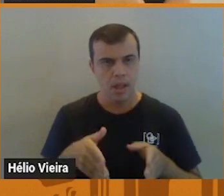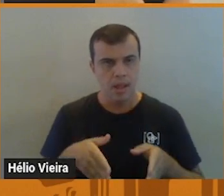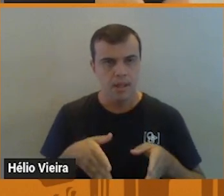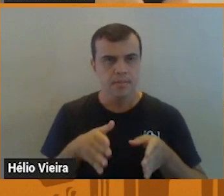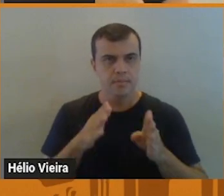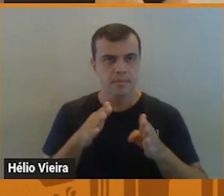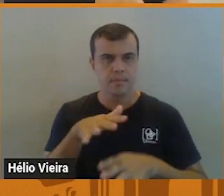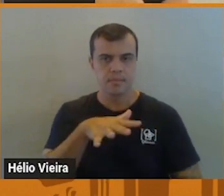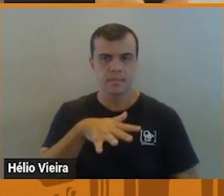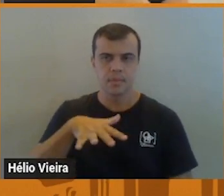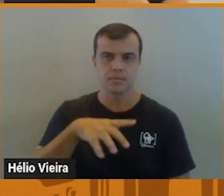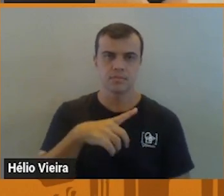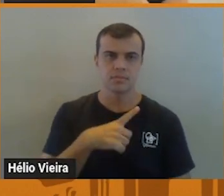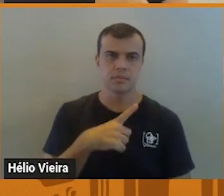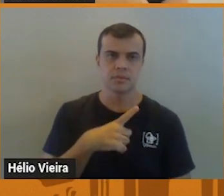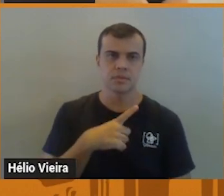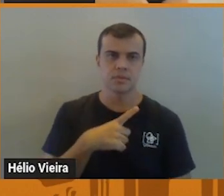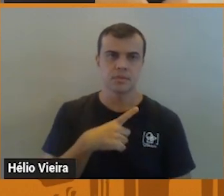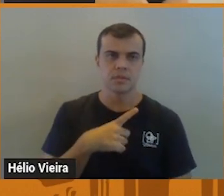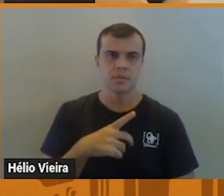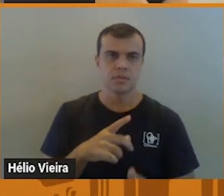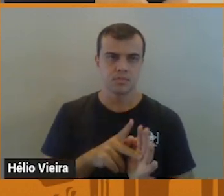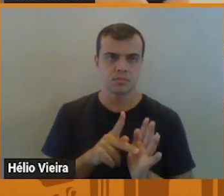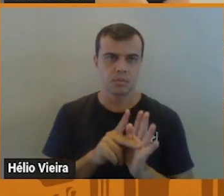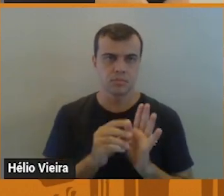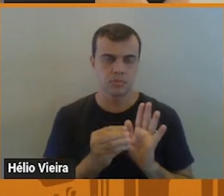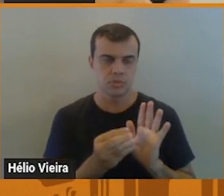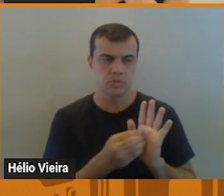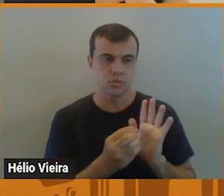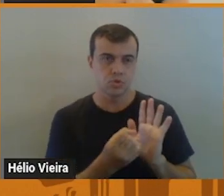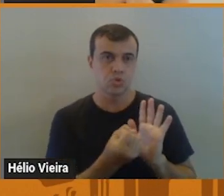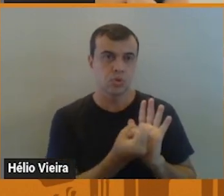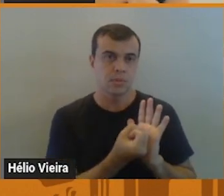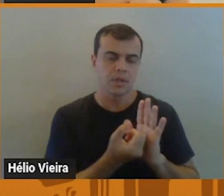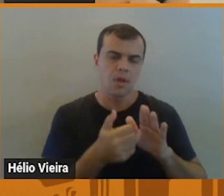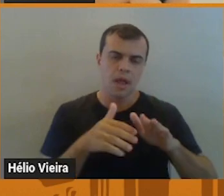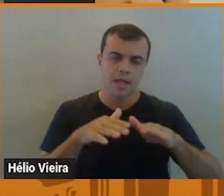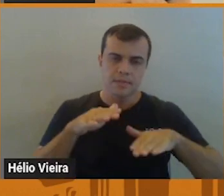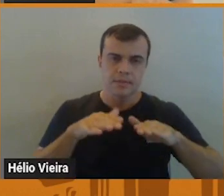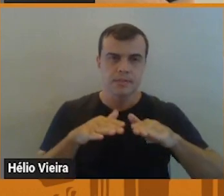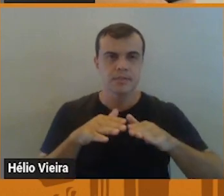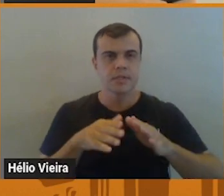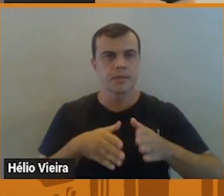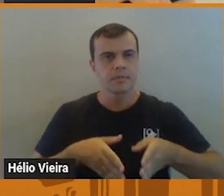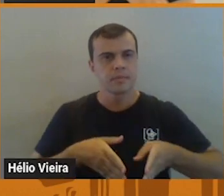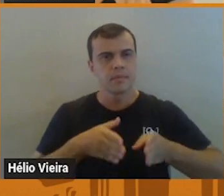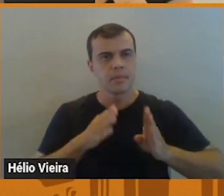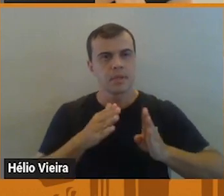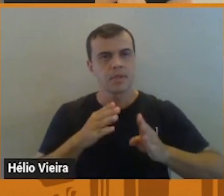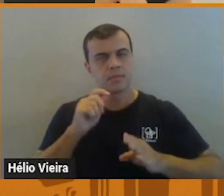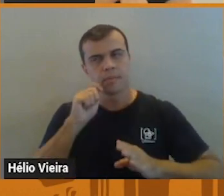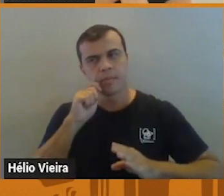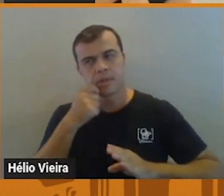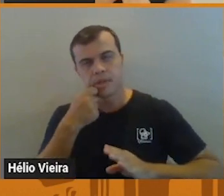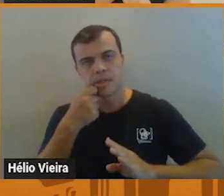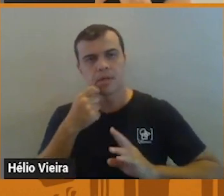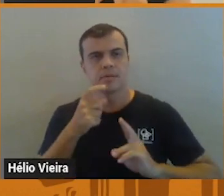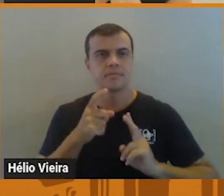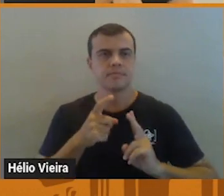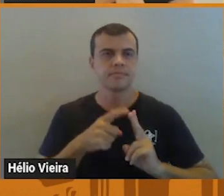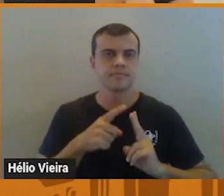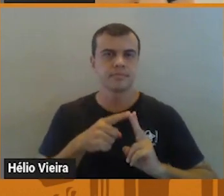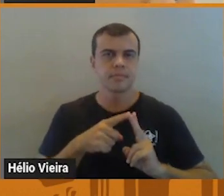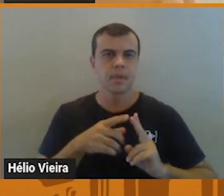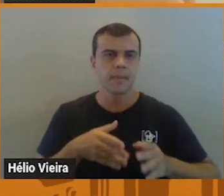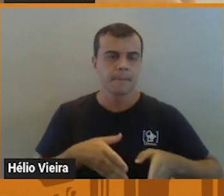serem edificações tombadas. Então, às vezes, é o prédio que era de uma padaria, ou às vezes é o